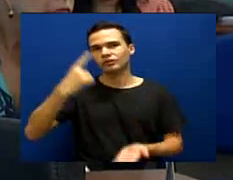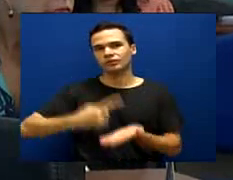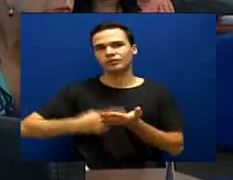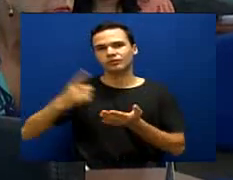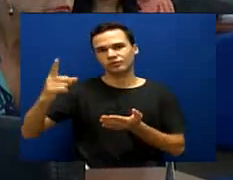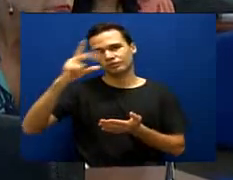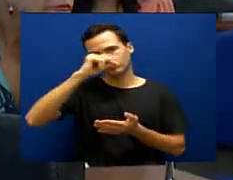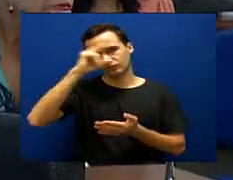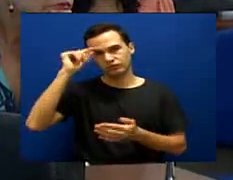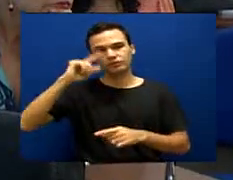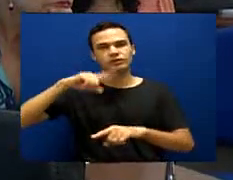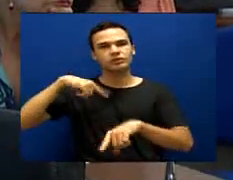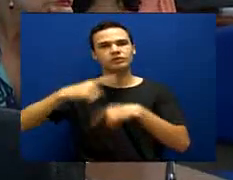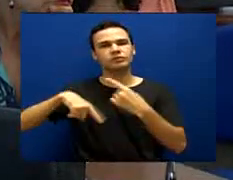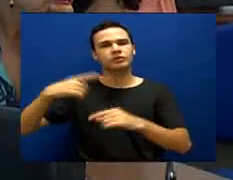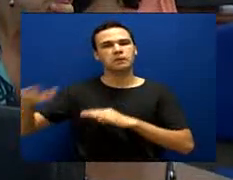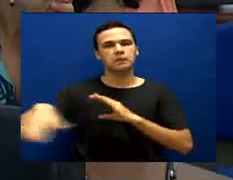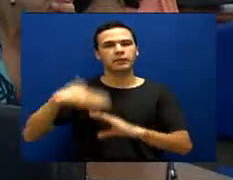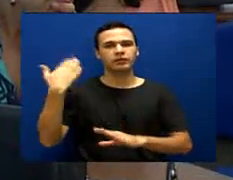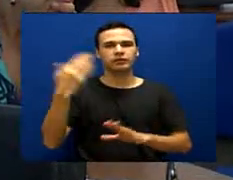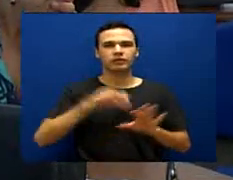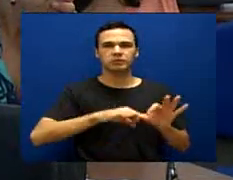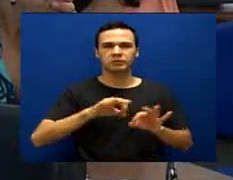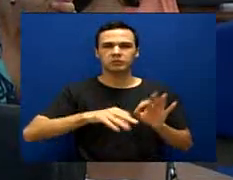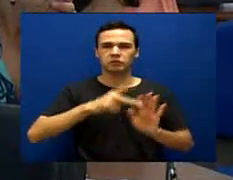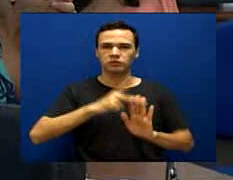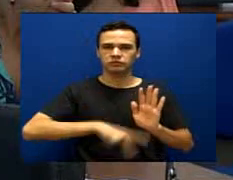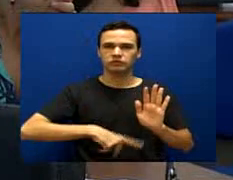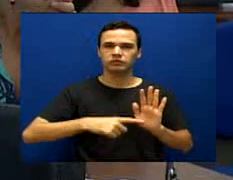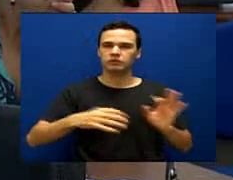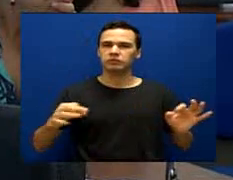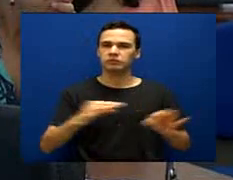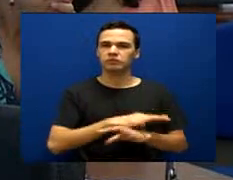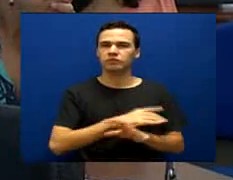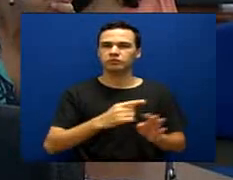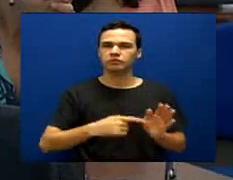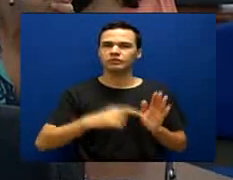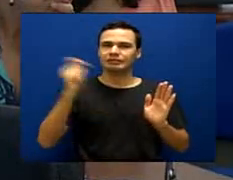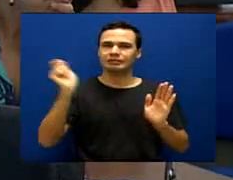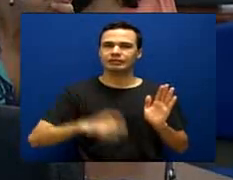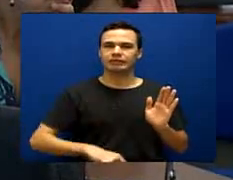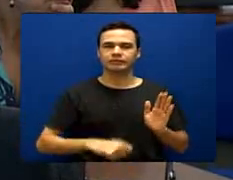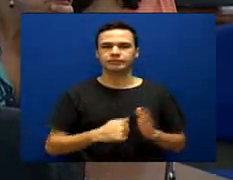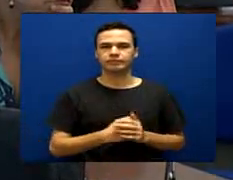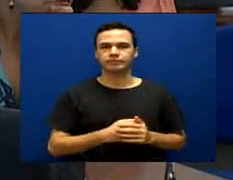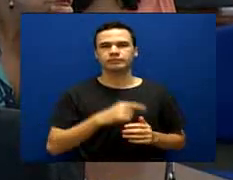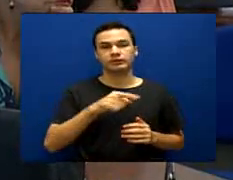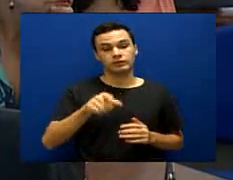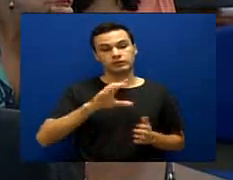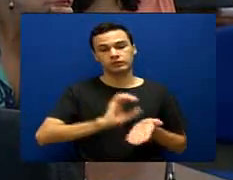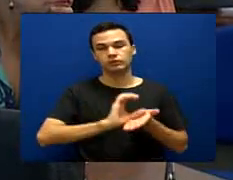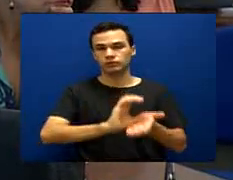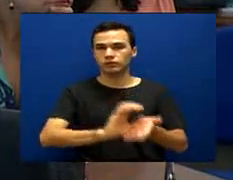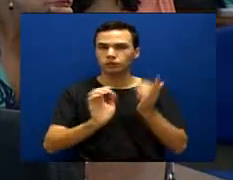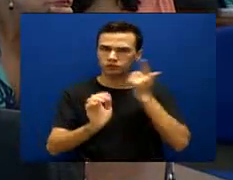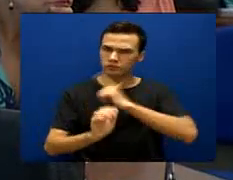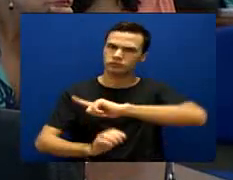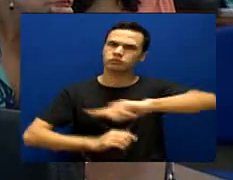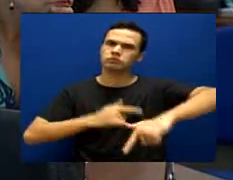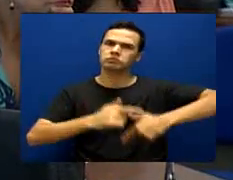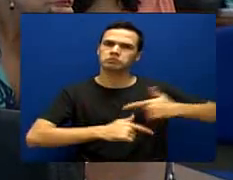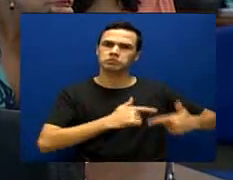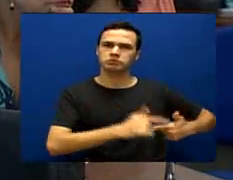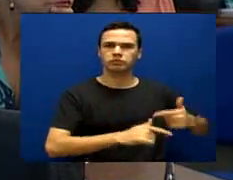para que mande para essa casa o quanto antes esse projeto, para que esse conselho tenha voz e vez